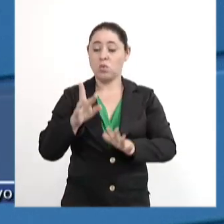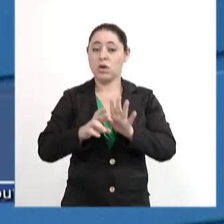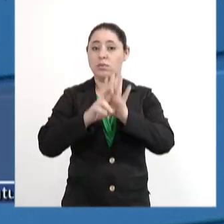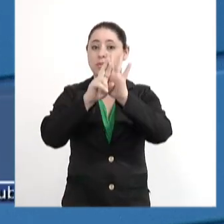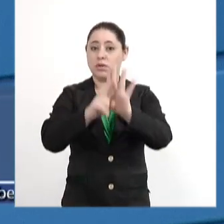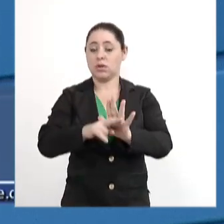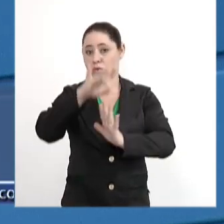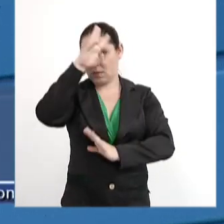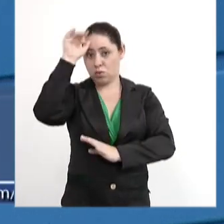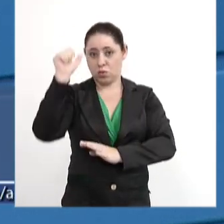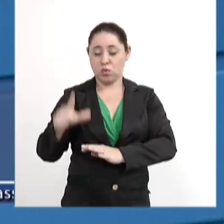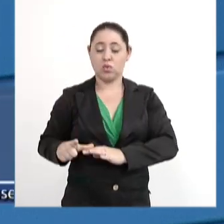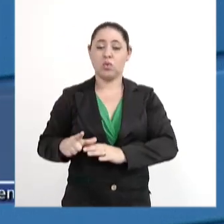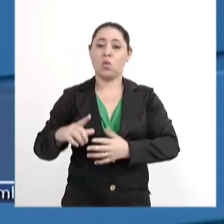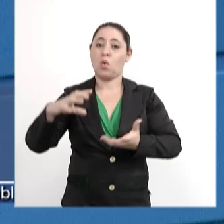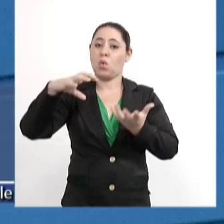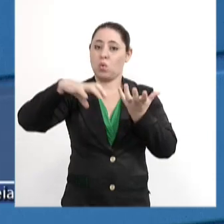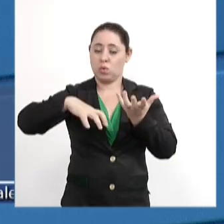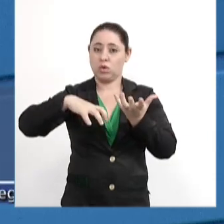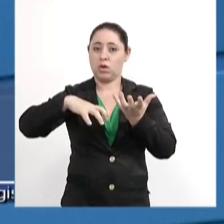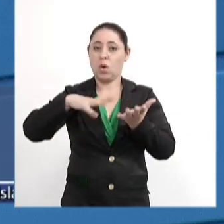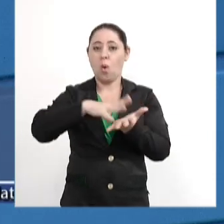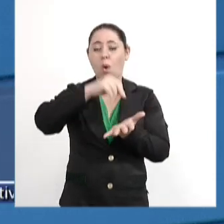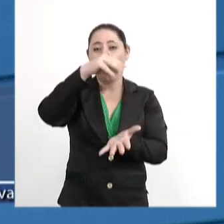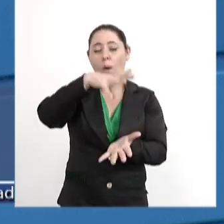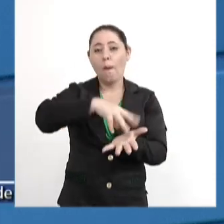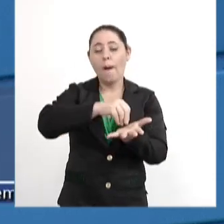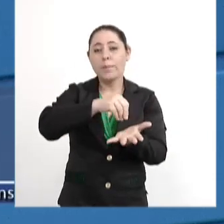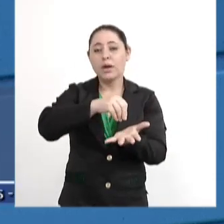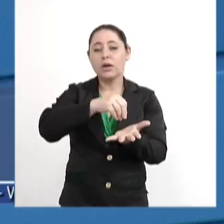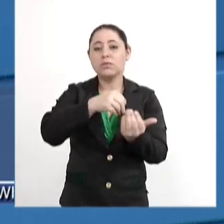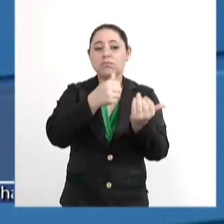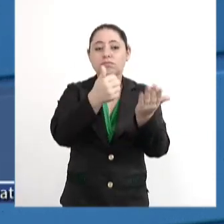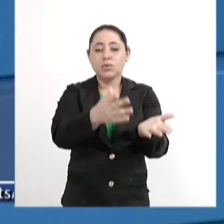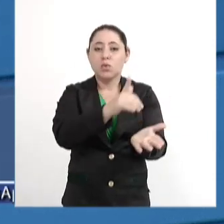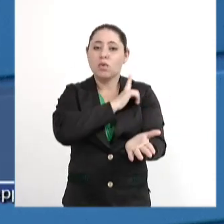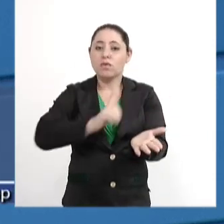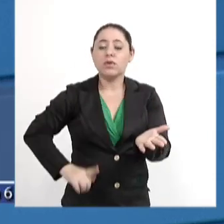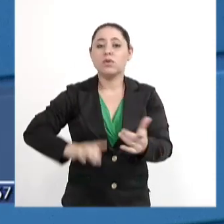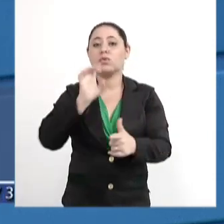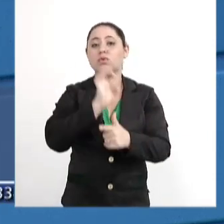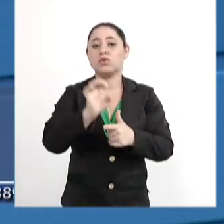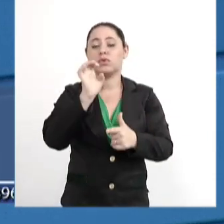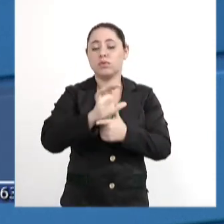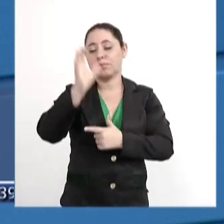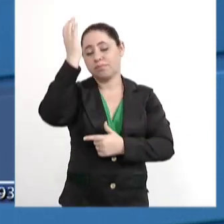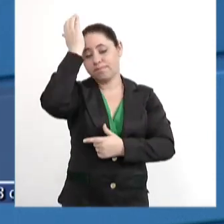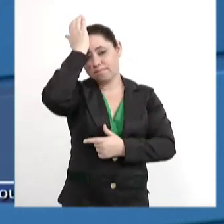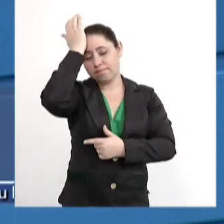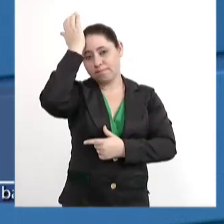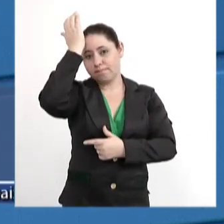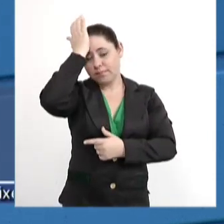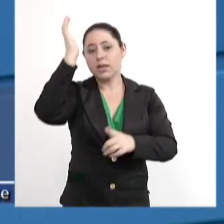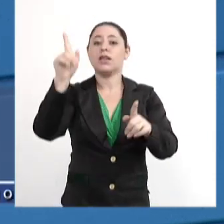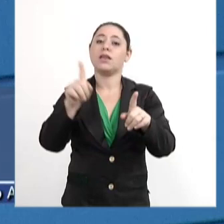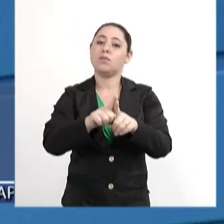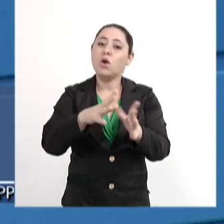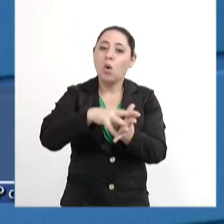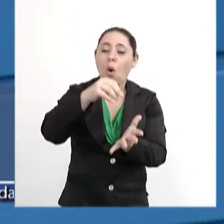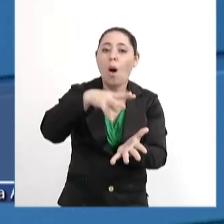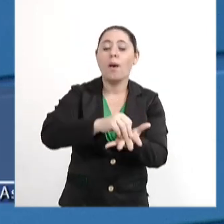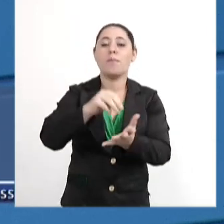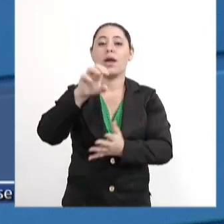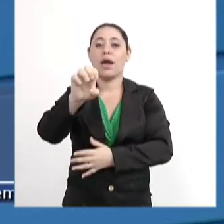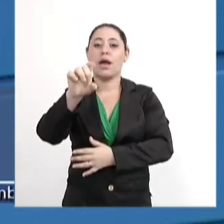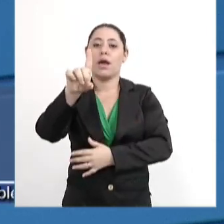Nacional, com cópia ao excelentíssimo senhor governador do Estado, Reinaldo Azambuja, ao senhor Éder